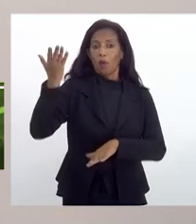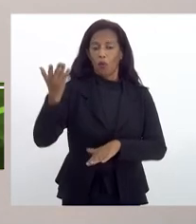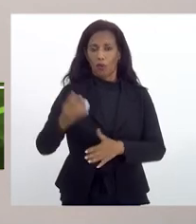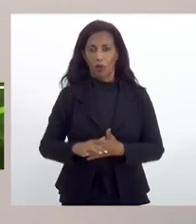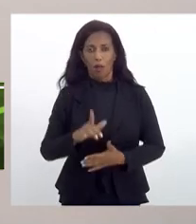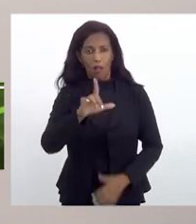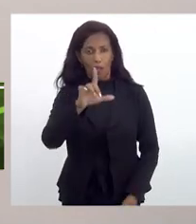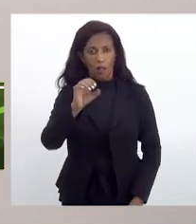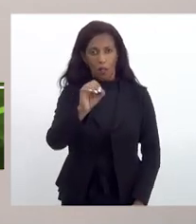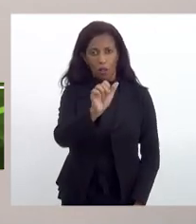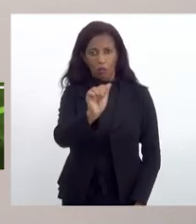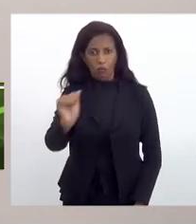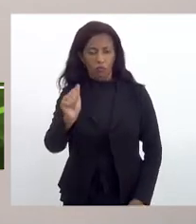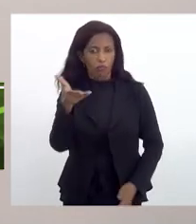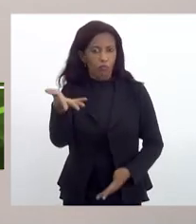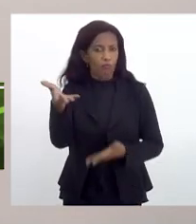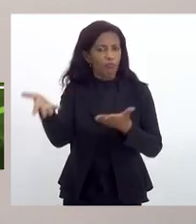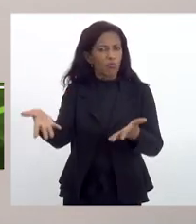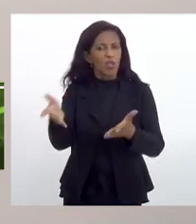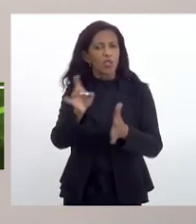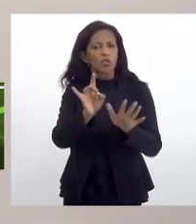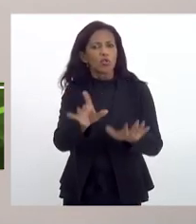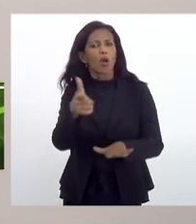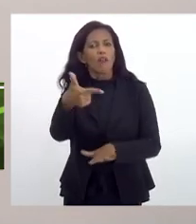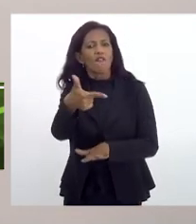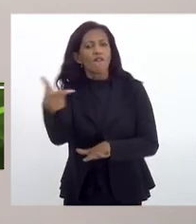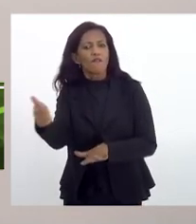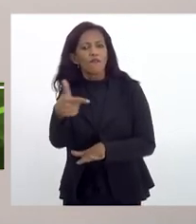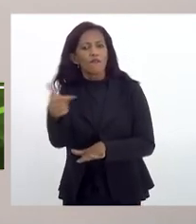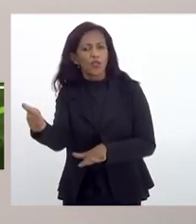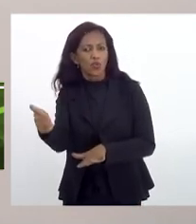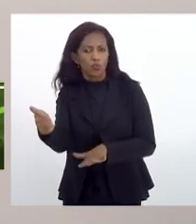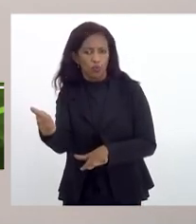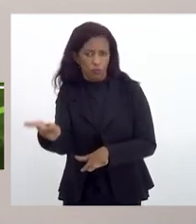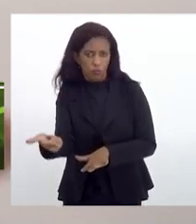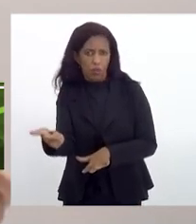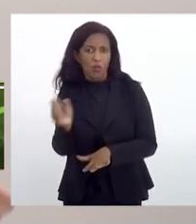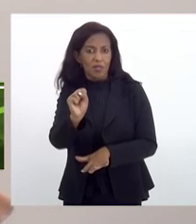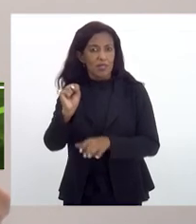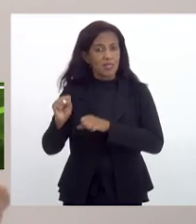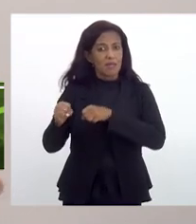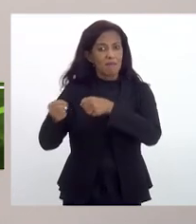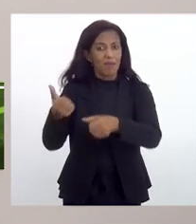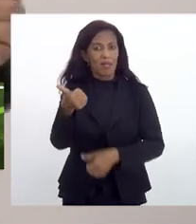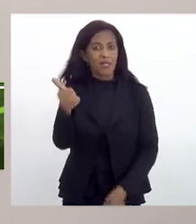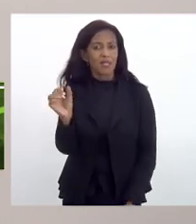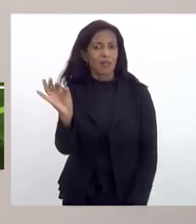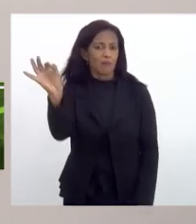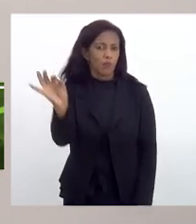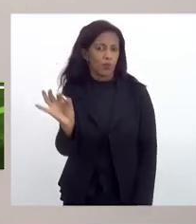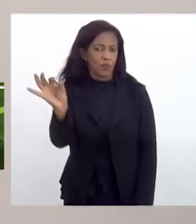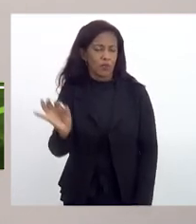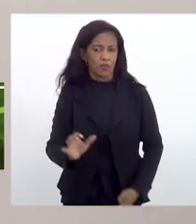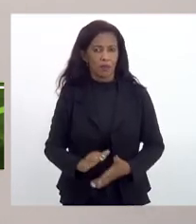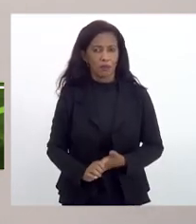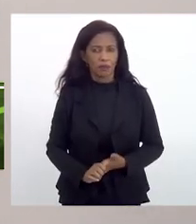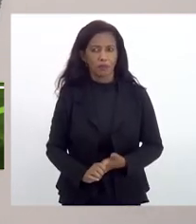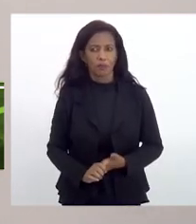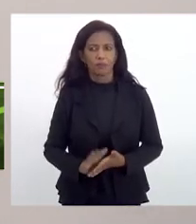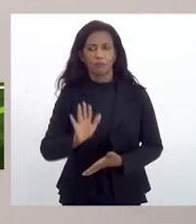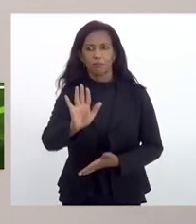A LOA, ela só serve para 21 e 21 se a gente empenhar 100%. Mas eles fizeram